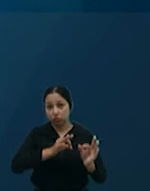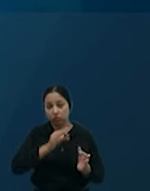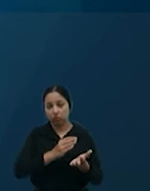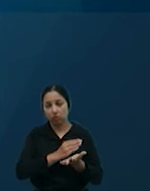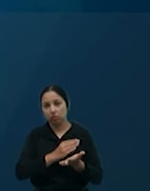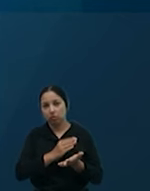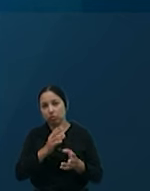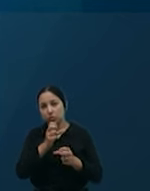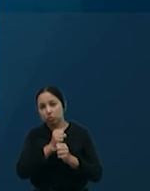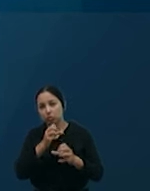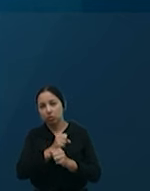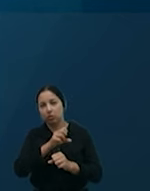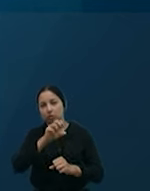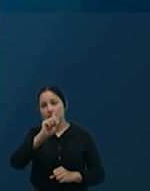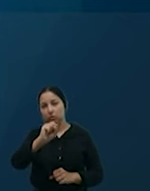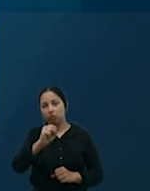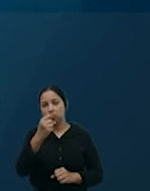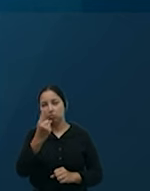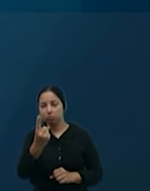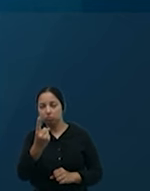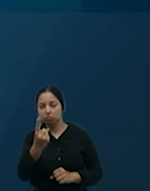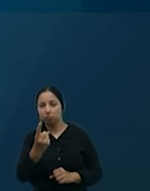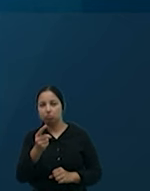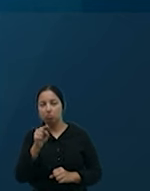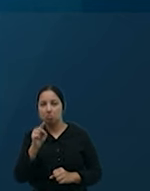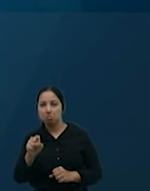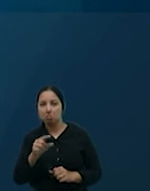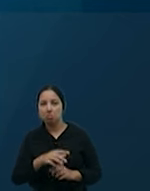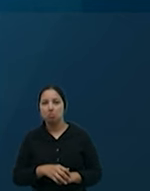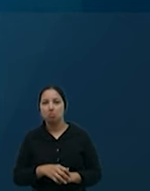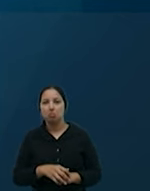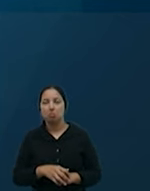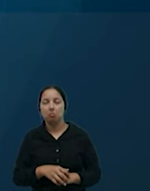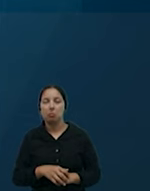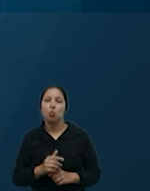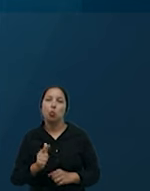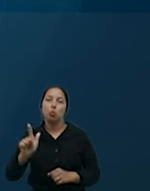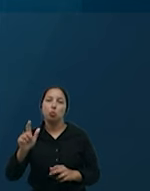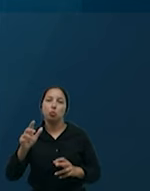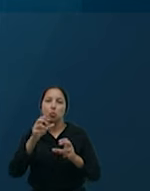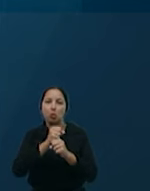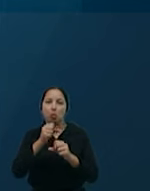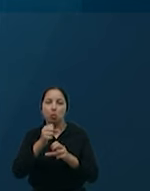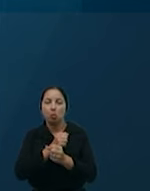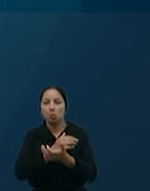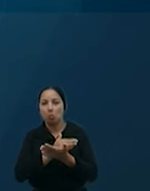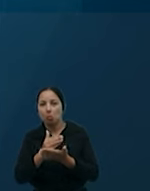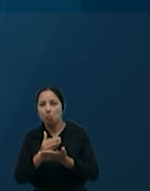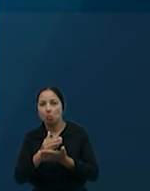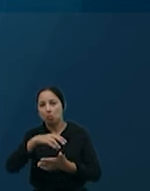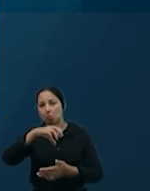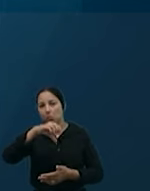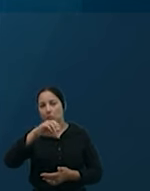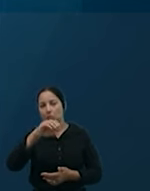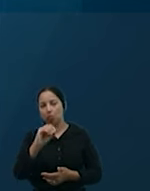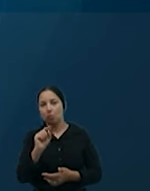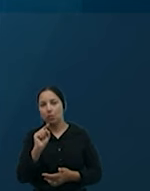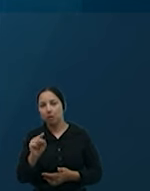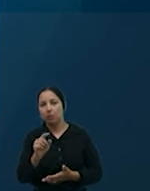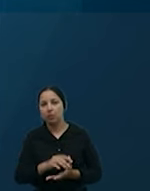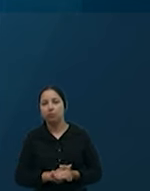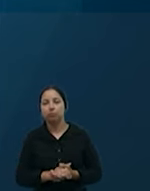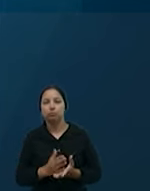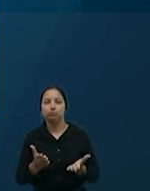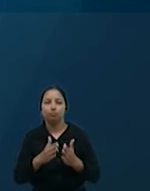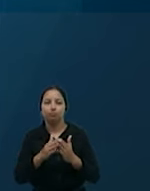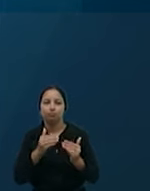da citação, R$ 90 mil. Que eu penso, excelência, data máxima vênia, não está aqui a União, muito pelo